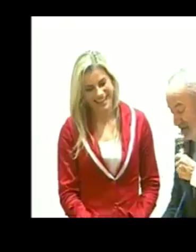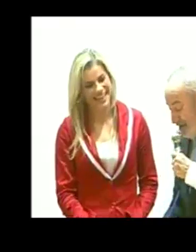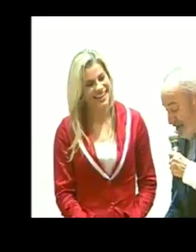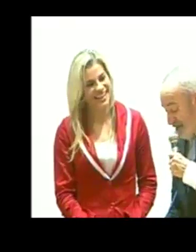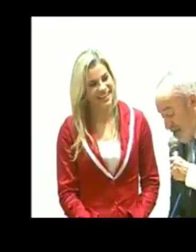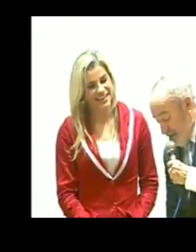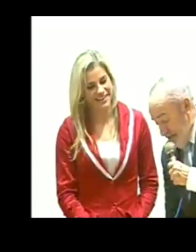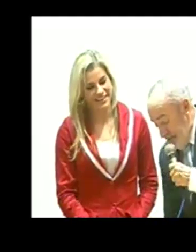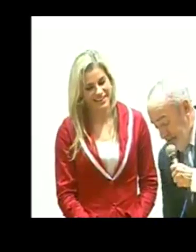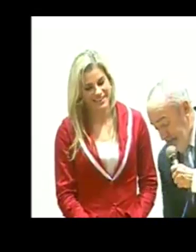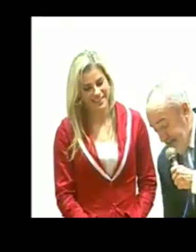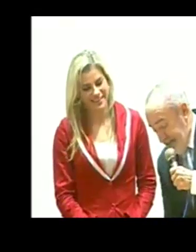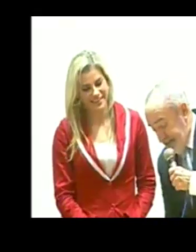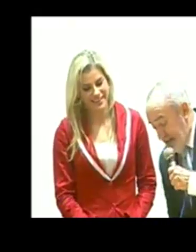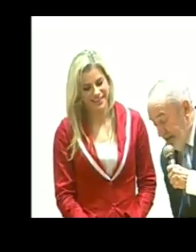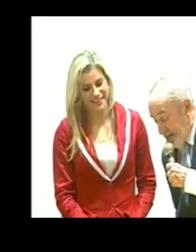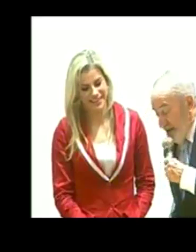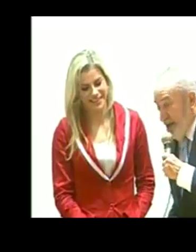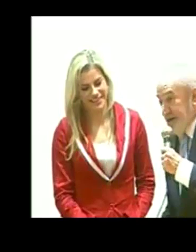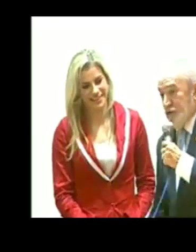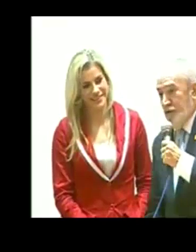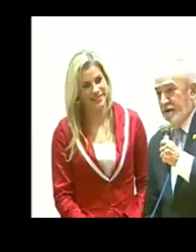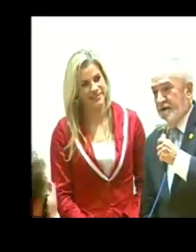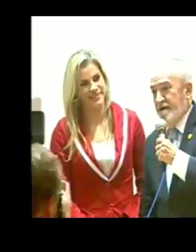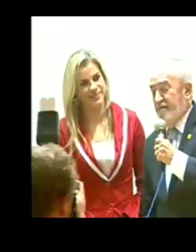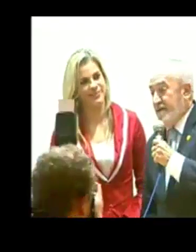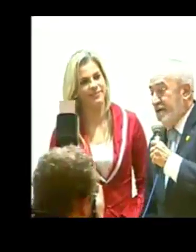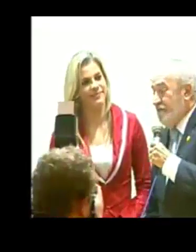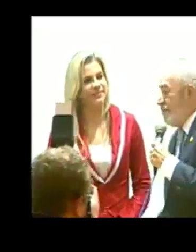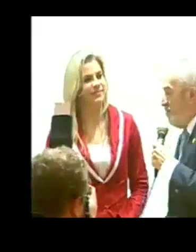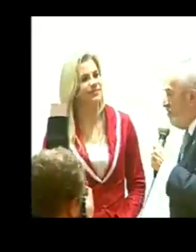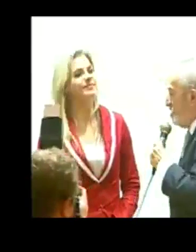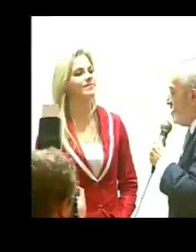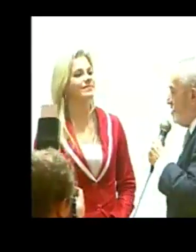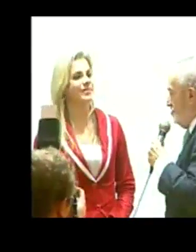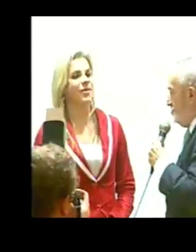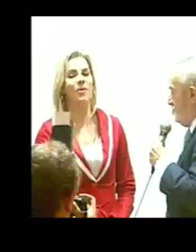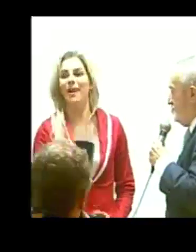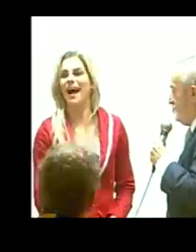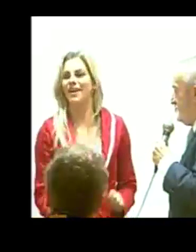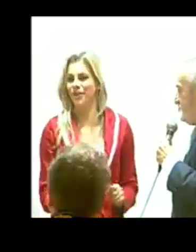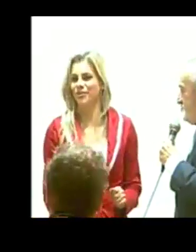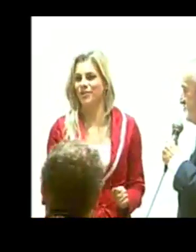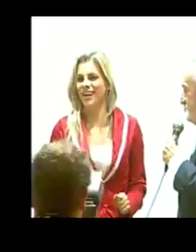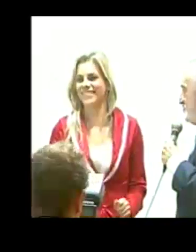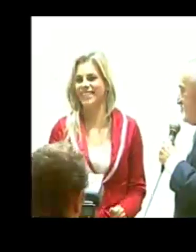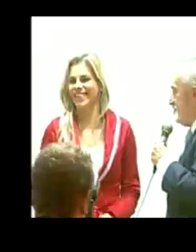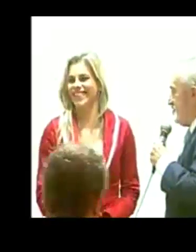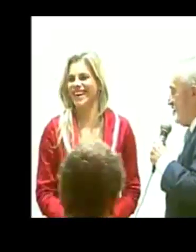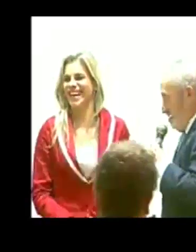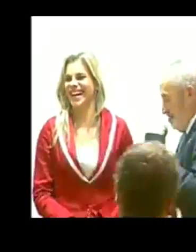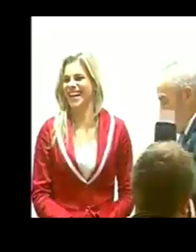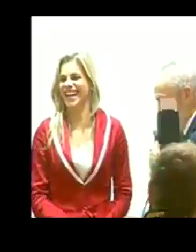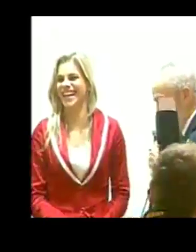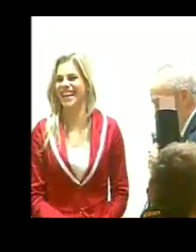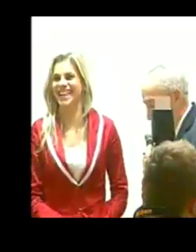E eu quero aqui, presidente, também entregar à senhora e fazer uma provocação.